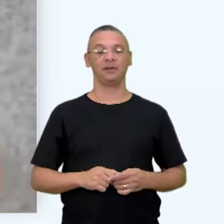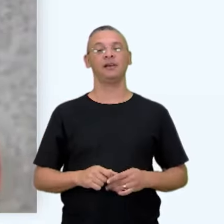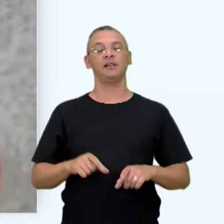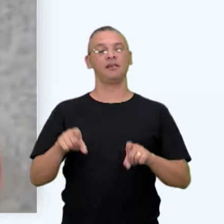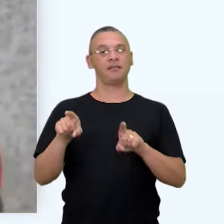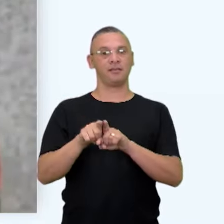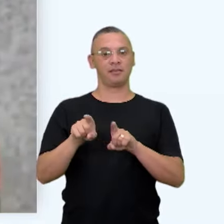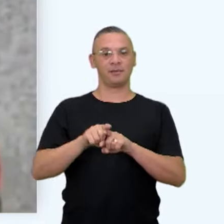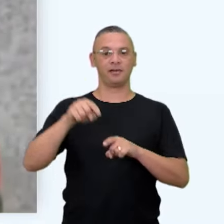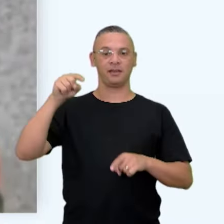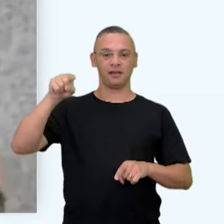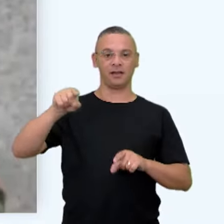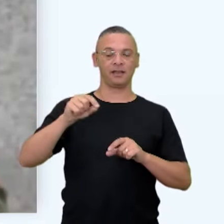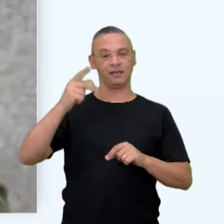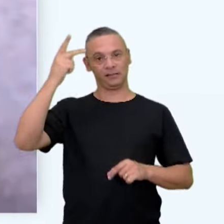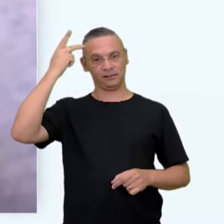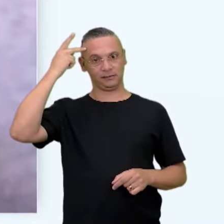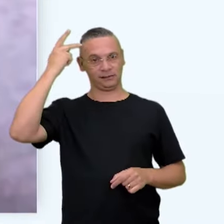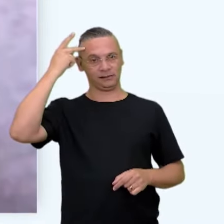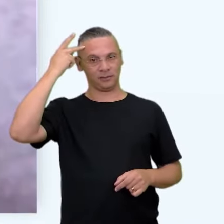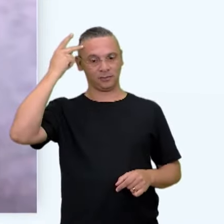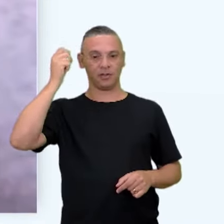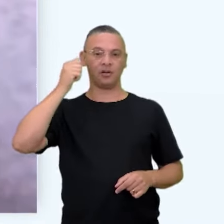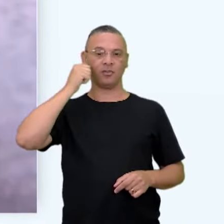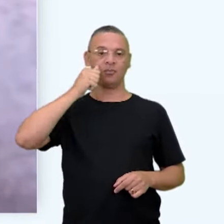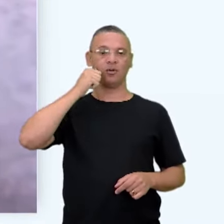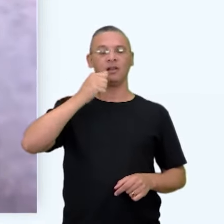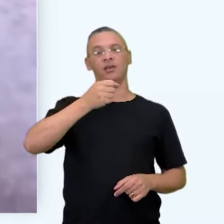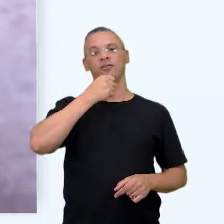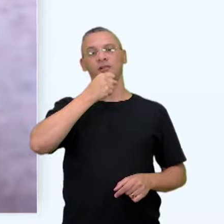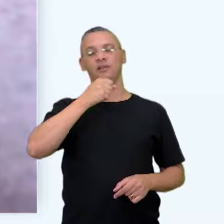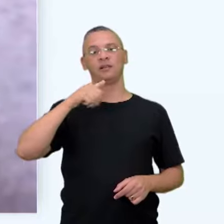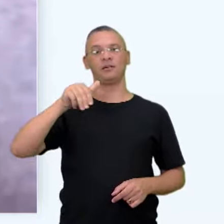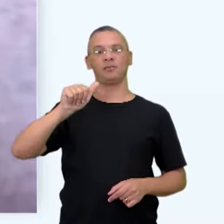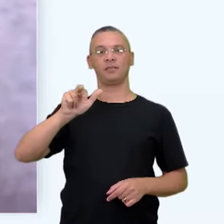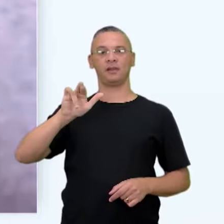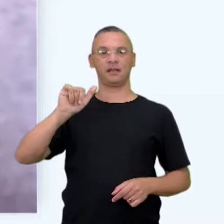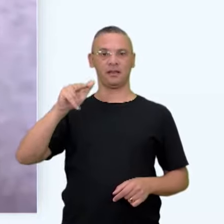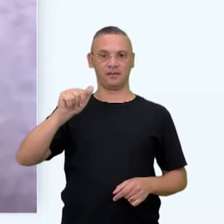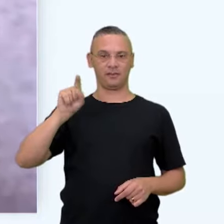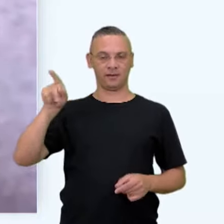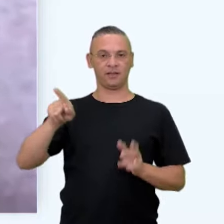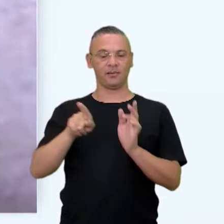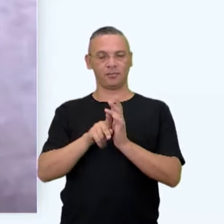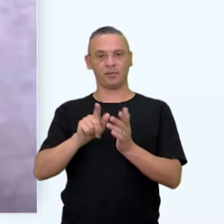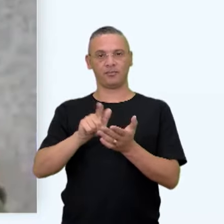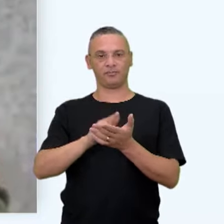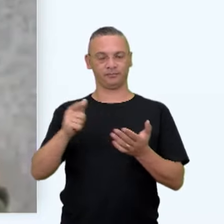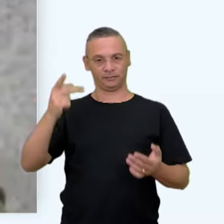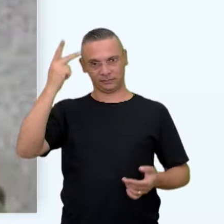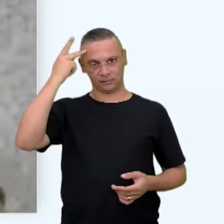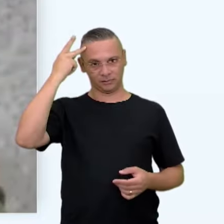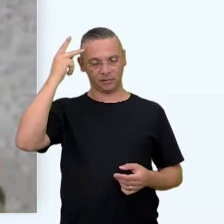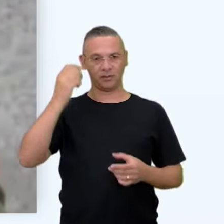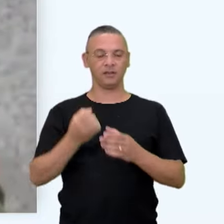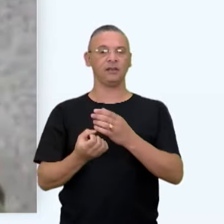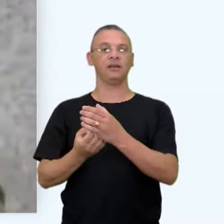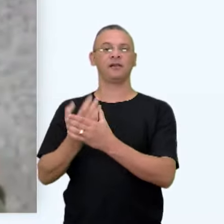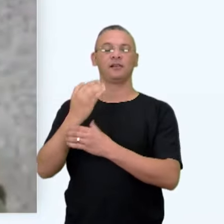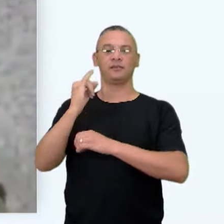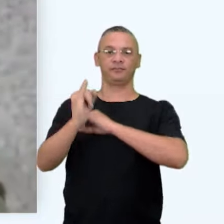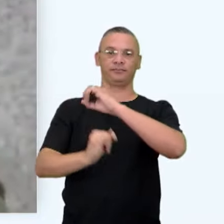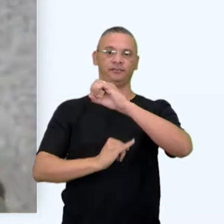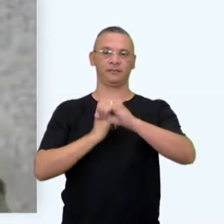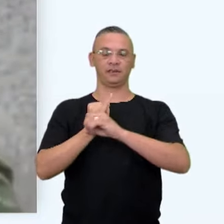Participam desta edição em São Paulo a jornalista Marion Strecker, colunista da Folha de São Paulo e cofundadora do site